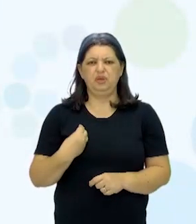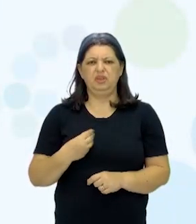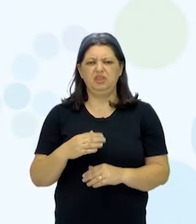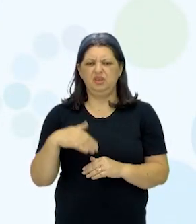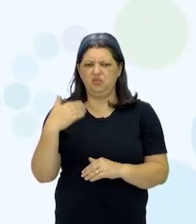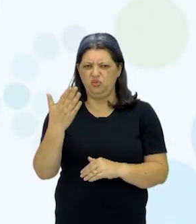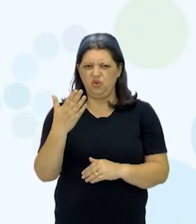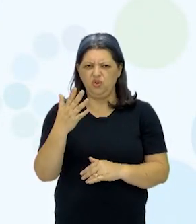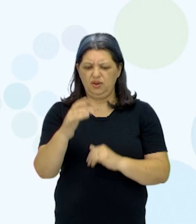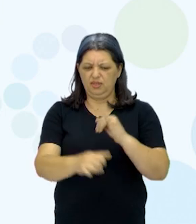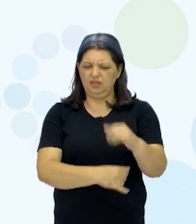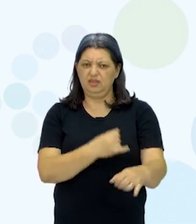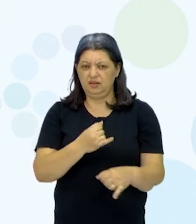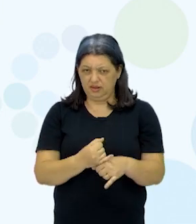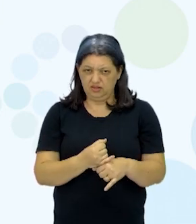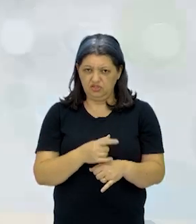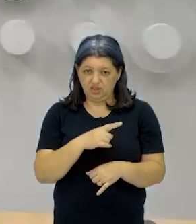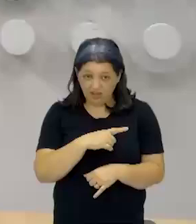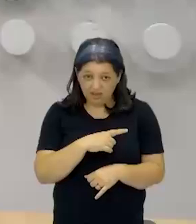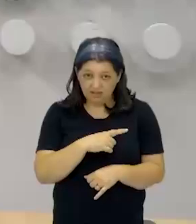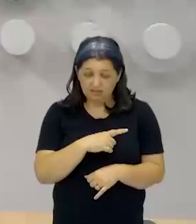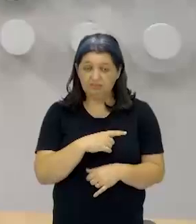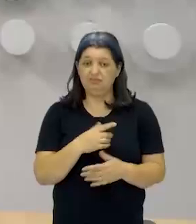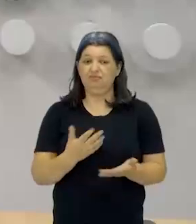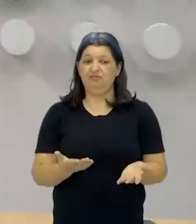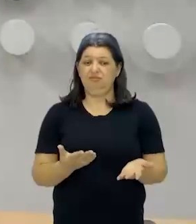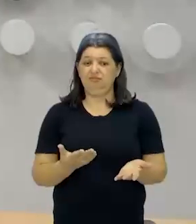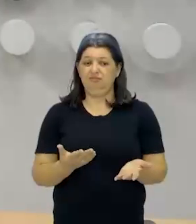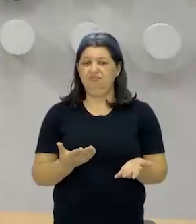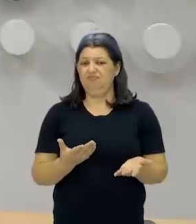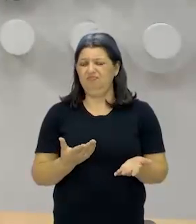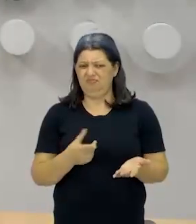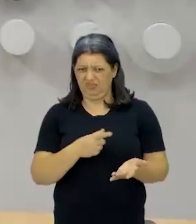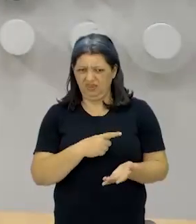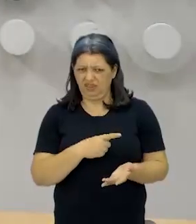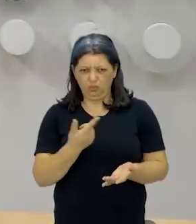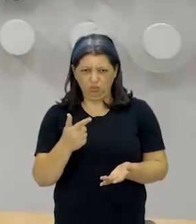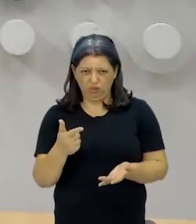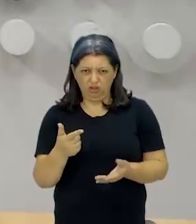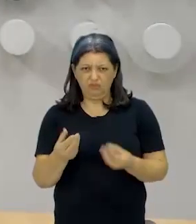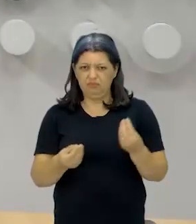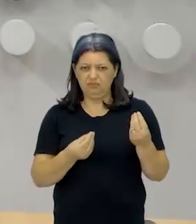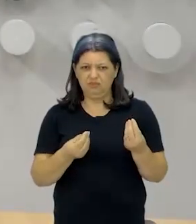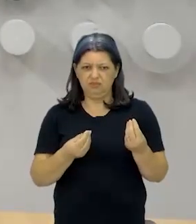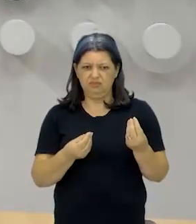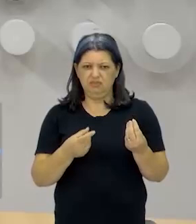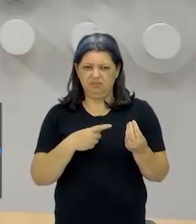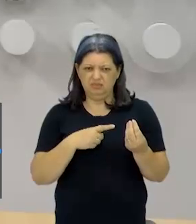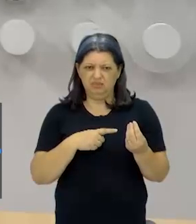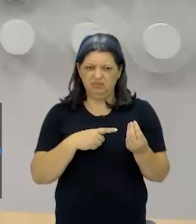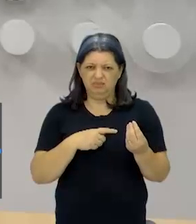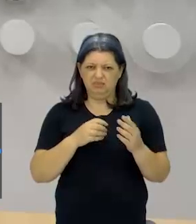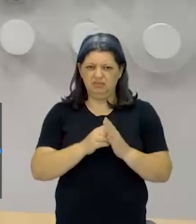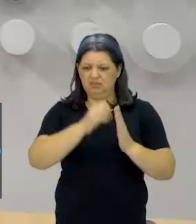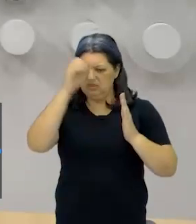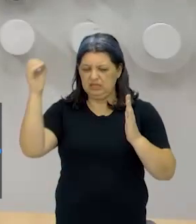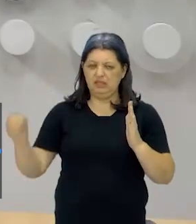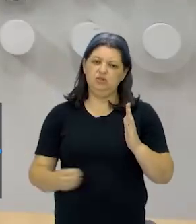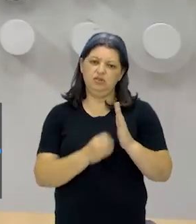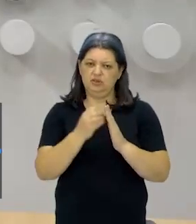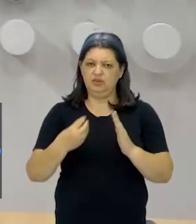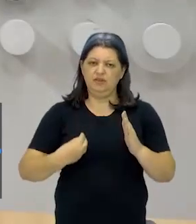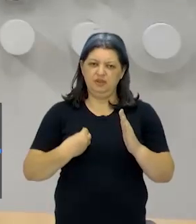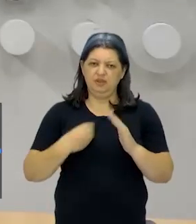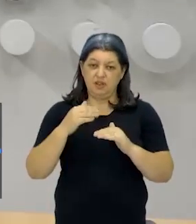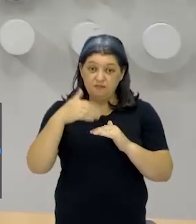da internet, né? Então, será que existe vida fora da internet? Então, será que existe vida fora do centro de mídia? Existe vida